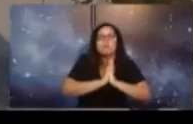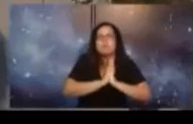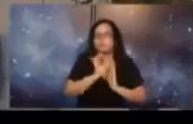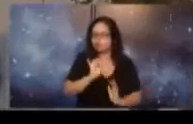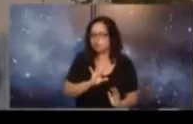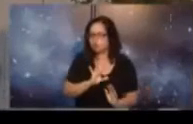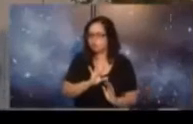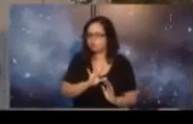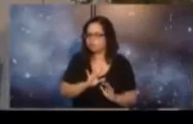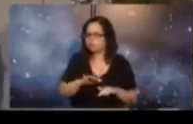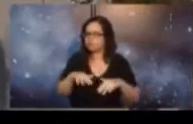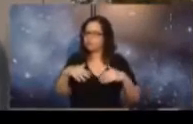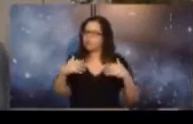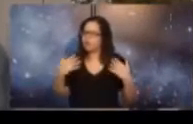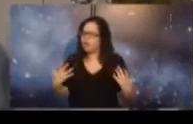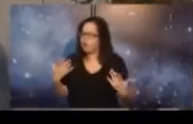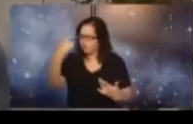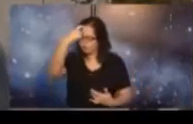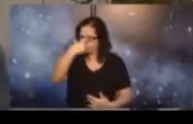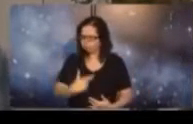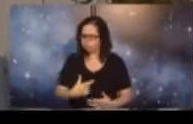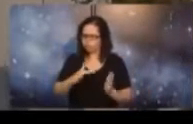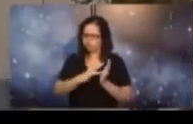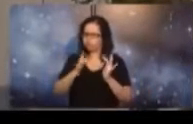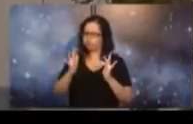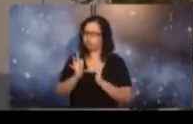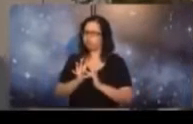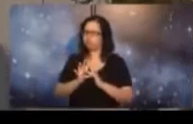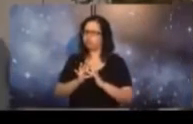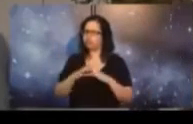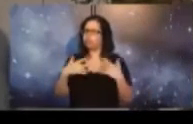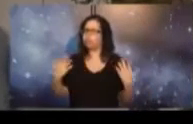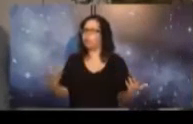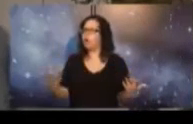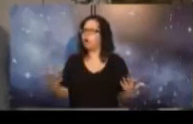Qual foi a postura de Jesus quando trouxeram uma mulher para ser apedrejada?